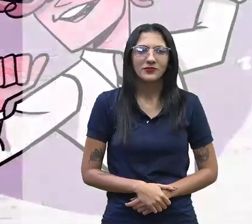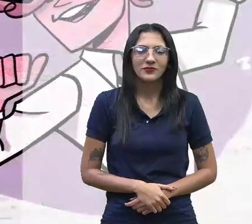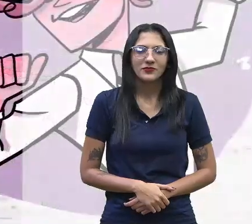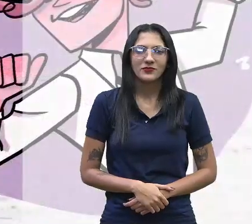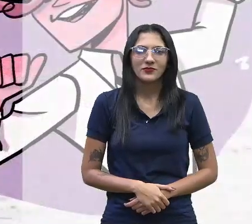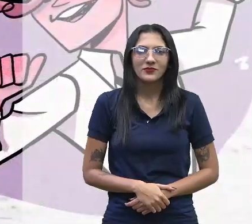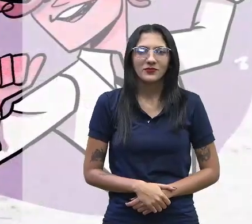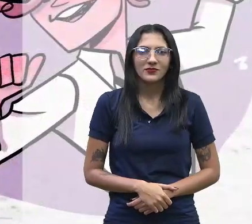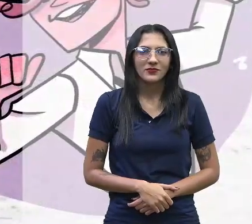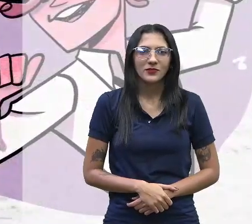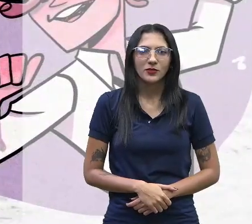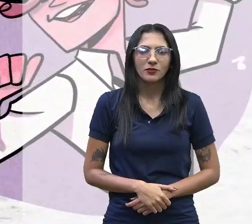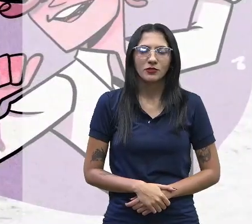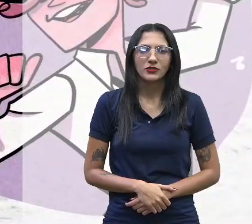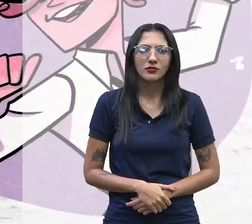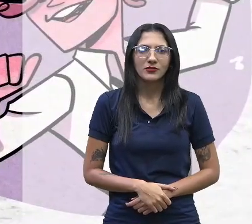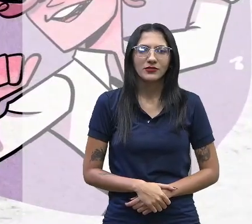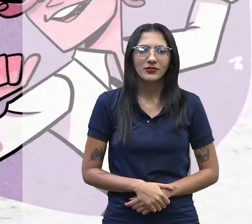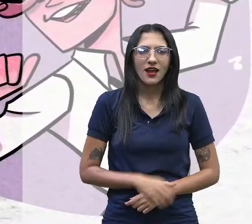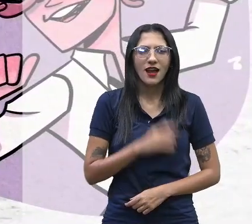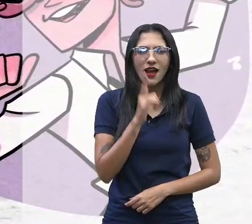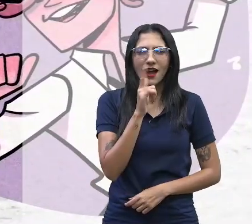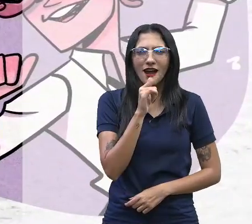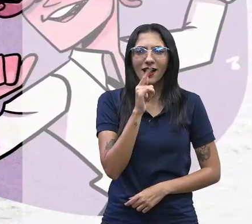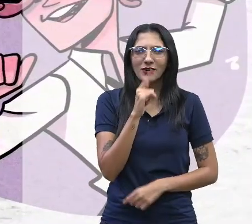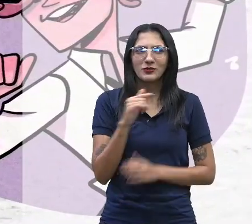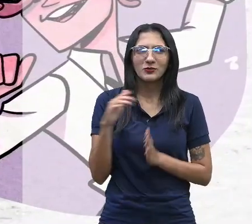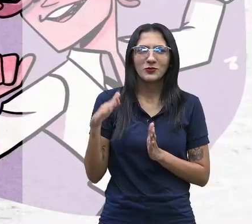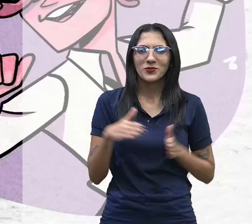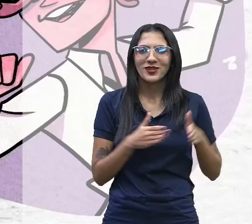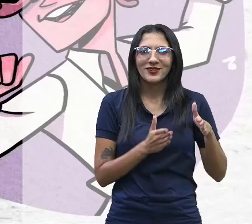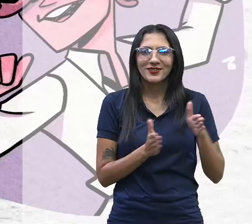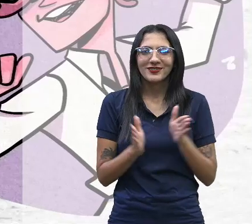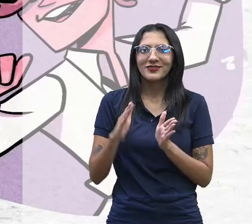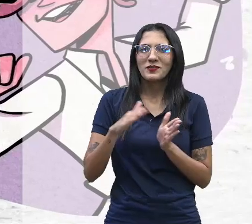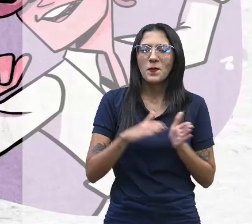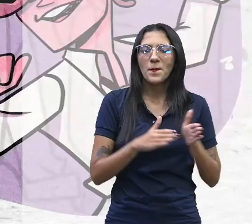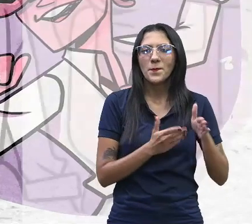No rio calmo, o boto aparece,